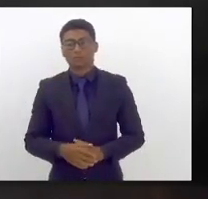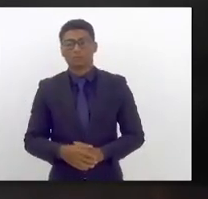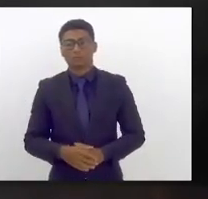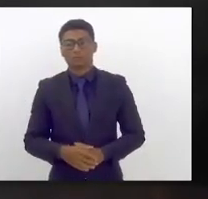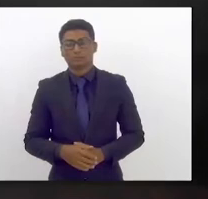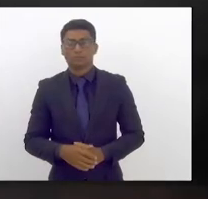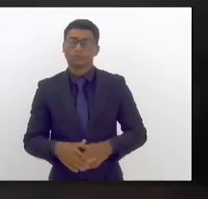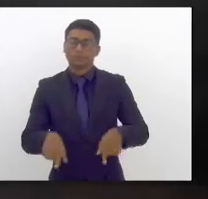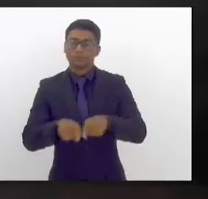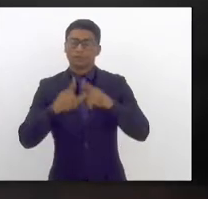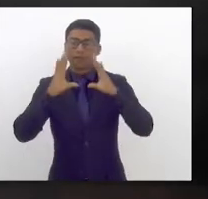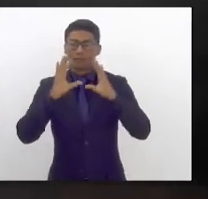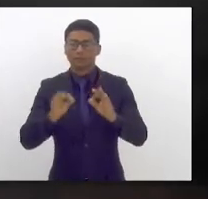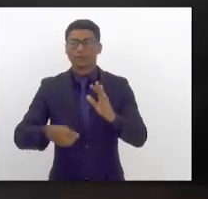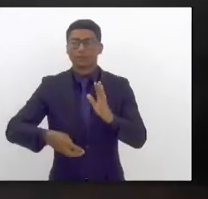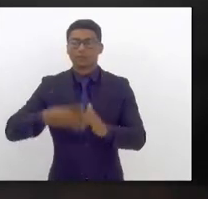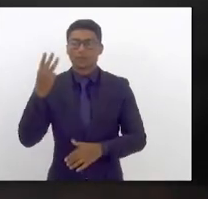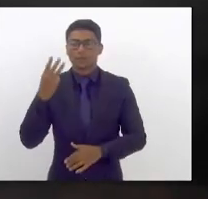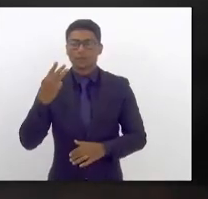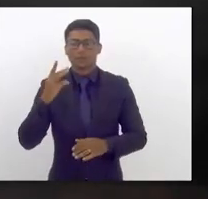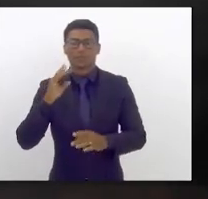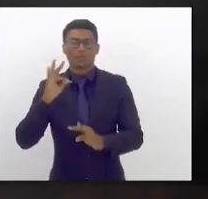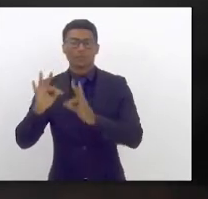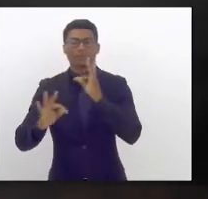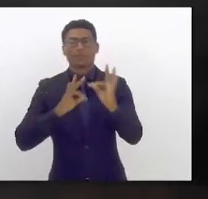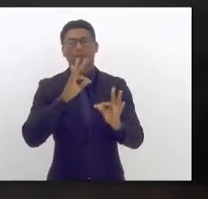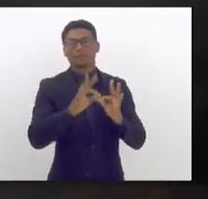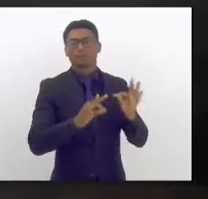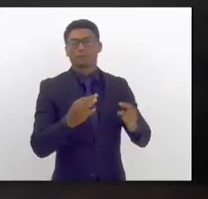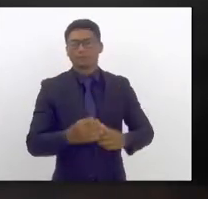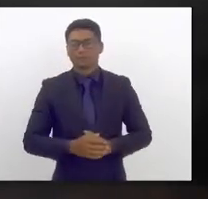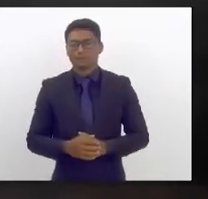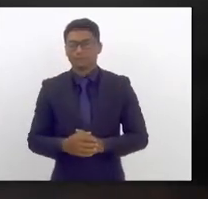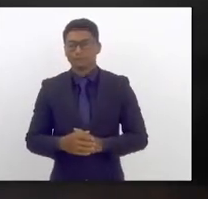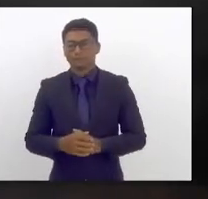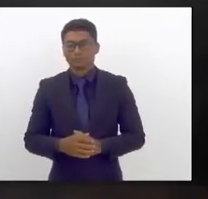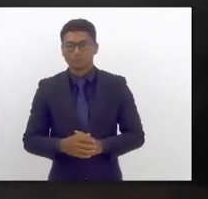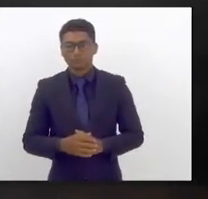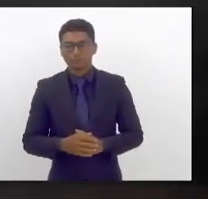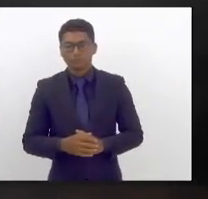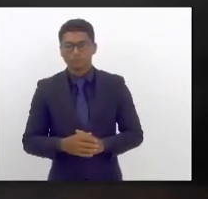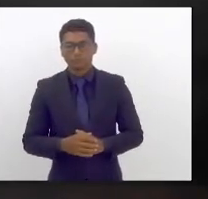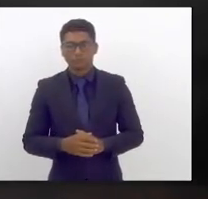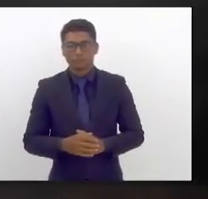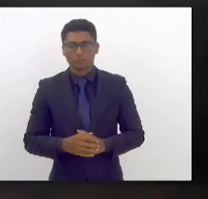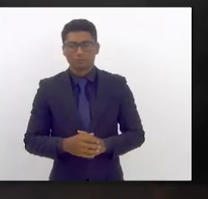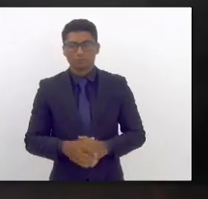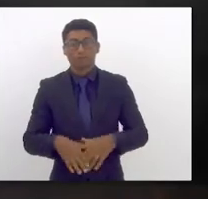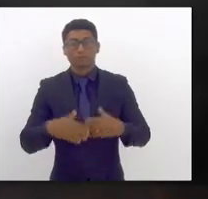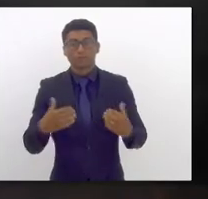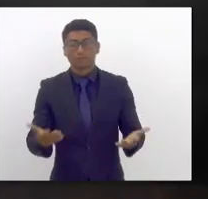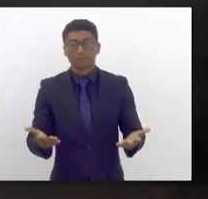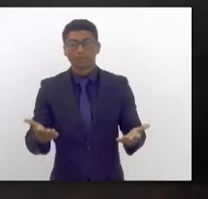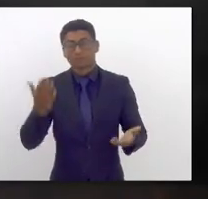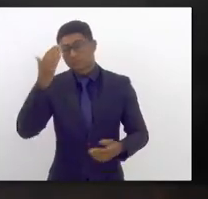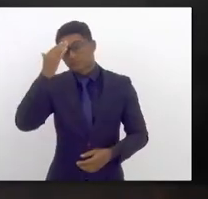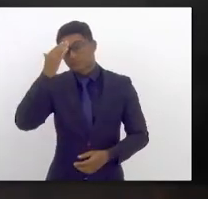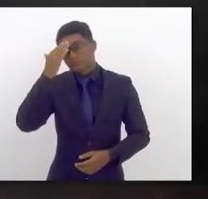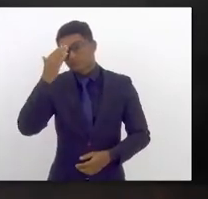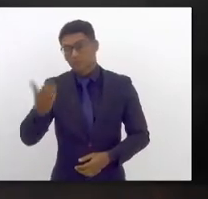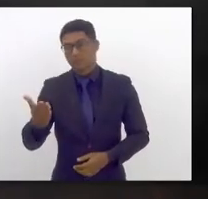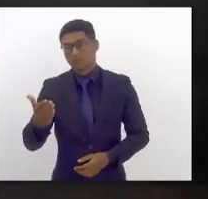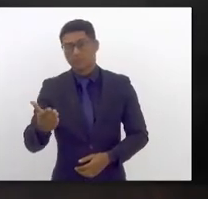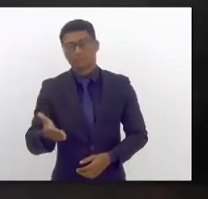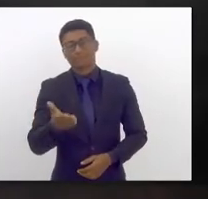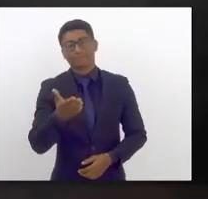terciária que são já são os tratamentos hospitais Então pessoal mais uma vez Então agradecer